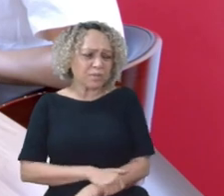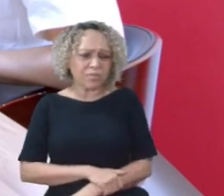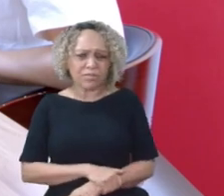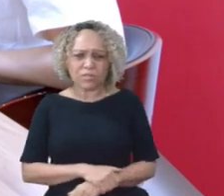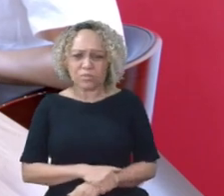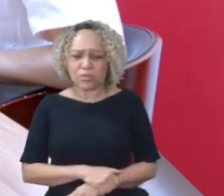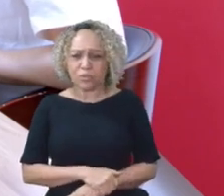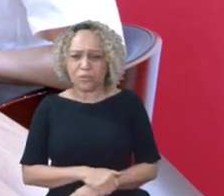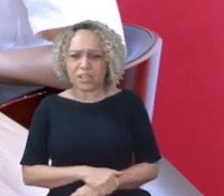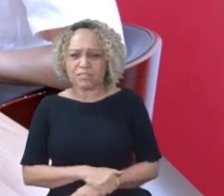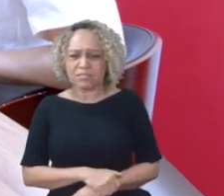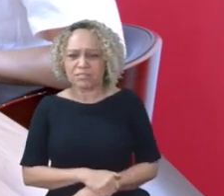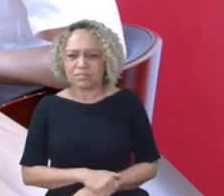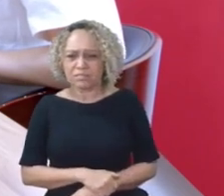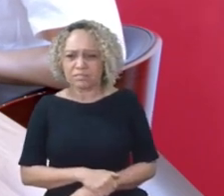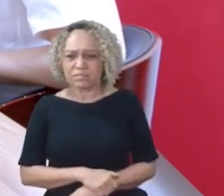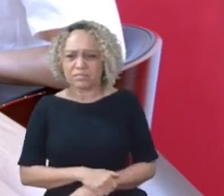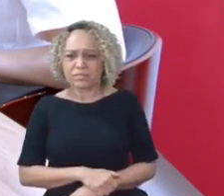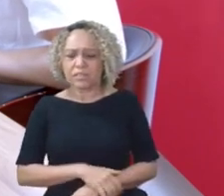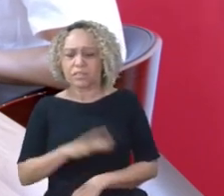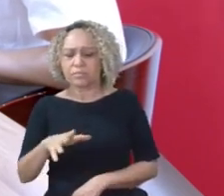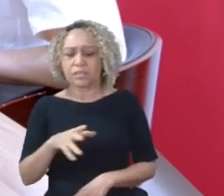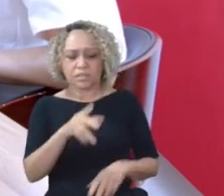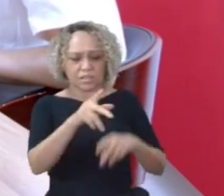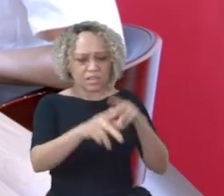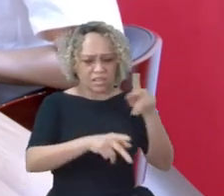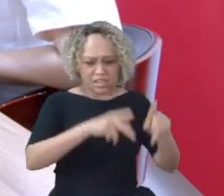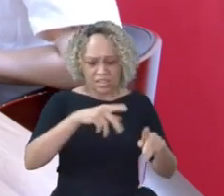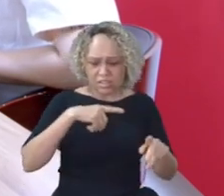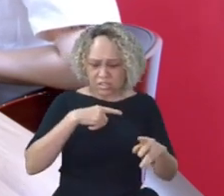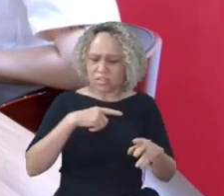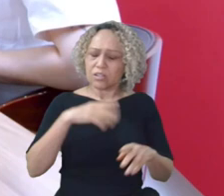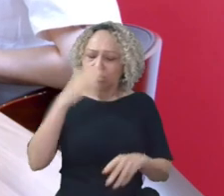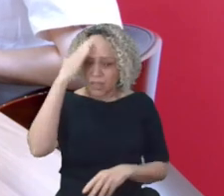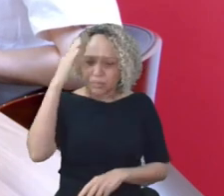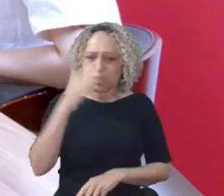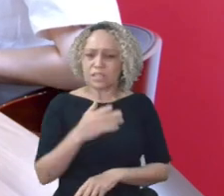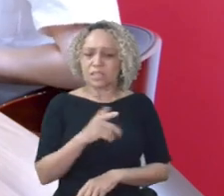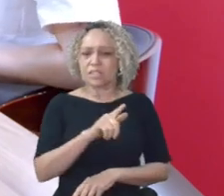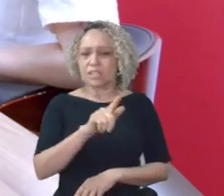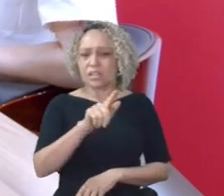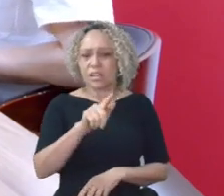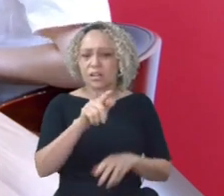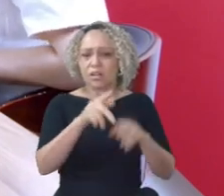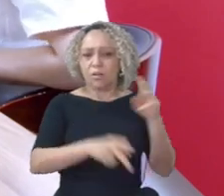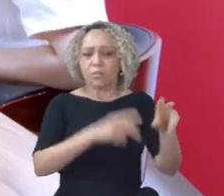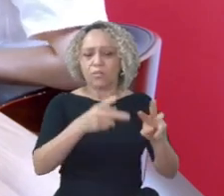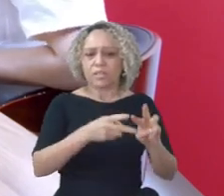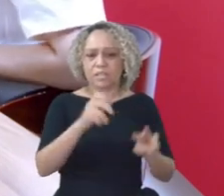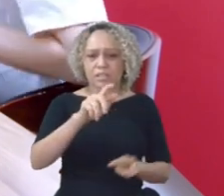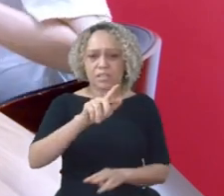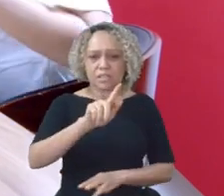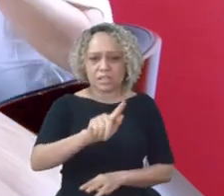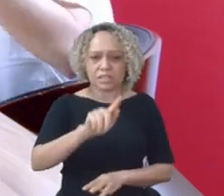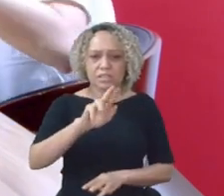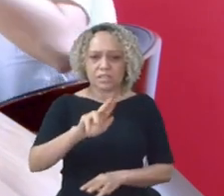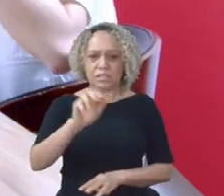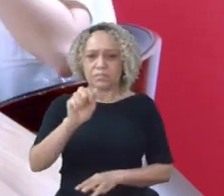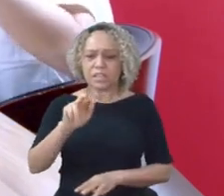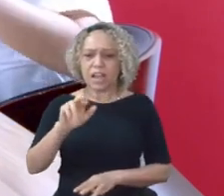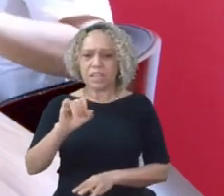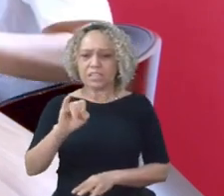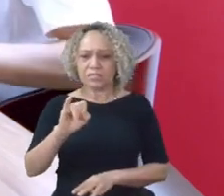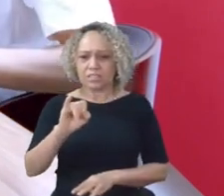tanto porque, né, eu já sendo misturado de dois povos, eu sabia que tinha o Guarani e tinha o Chavante. Que bonito, que bacana, mas é isso,